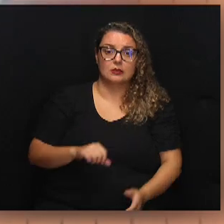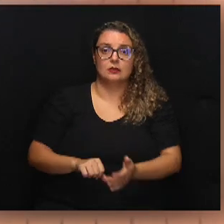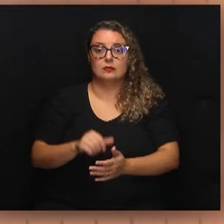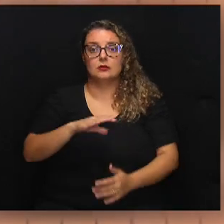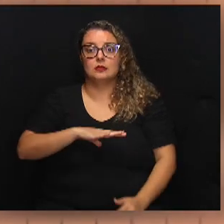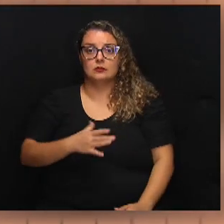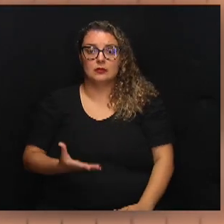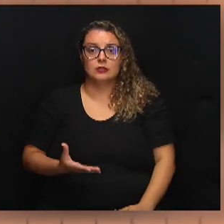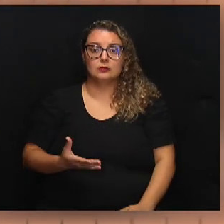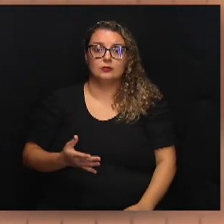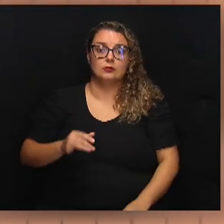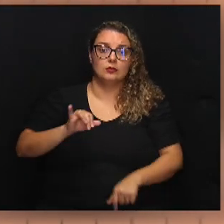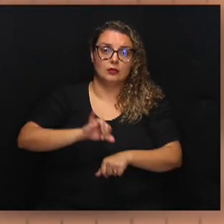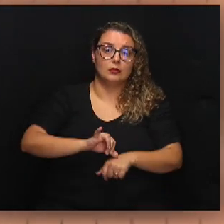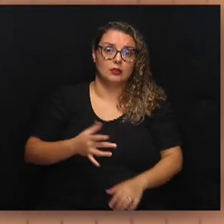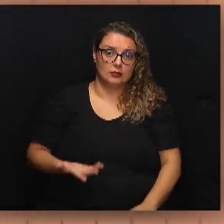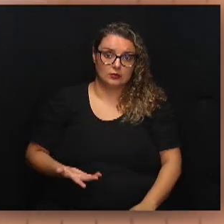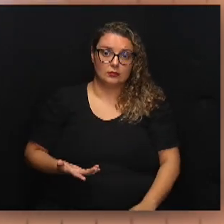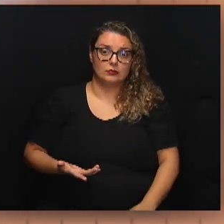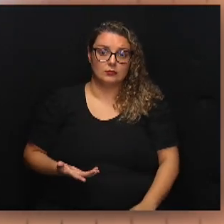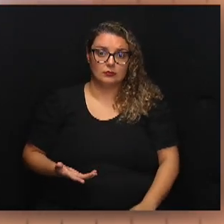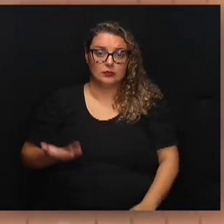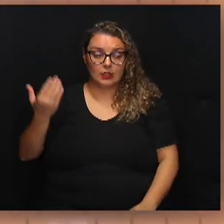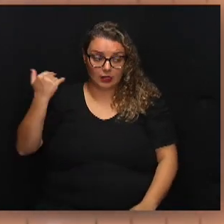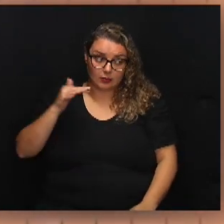capital a receber um instituto na época federal,